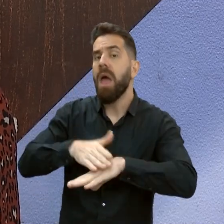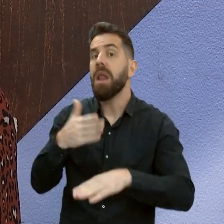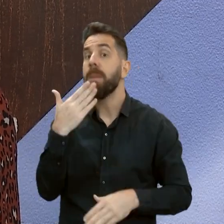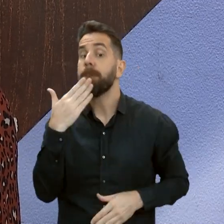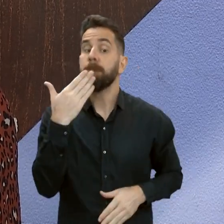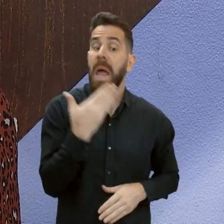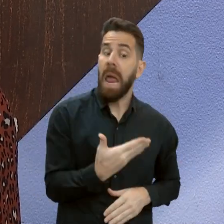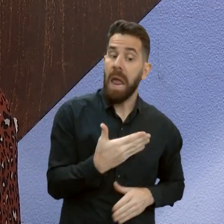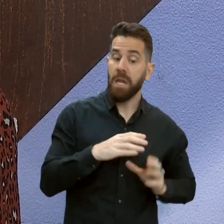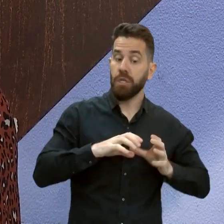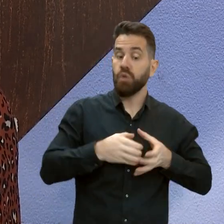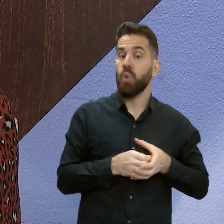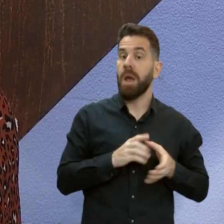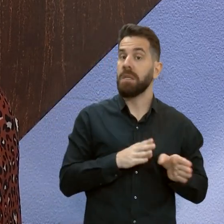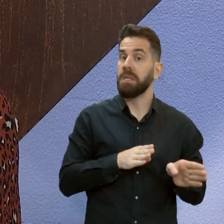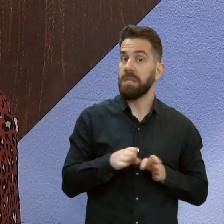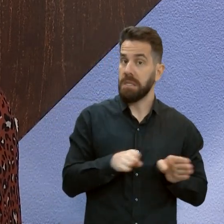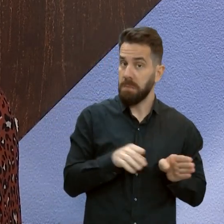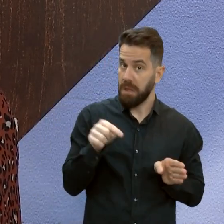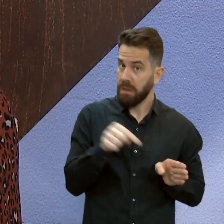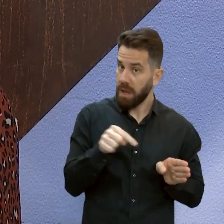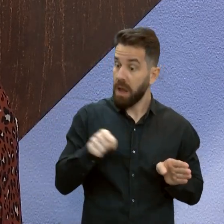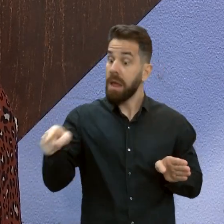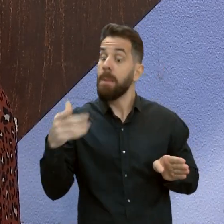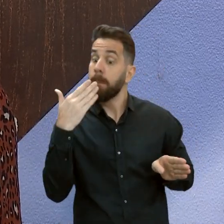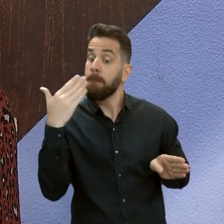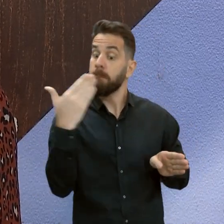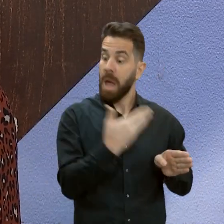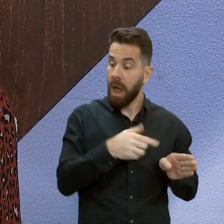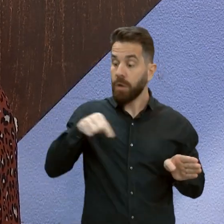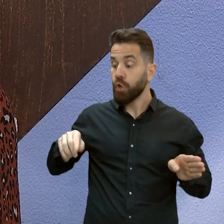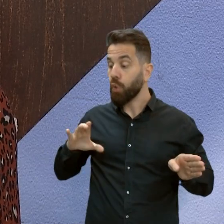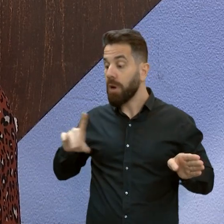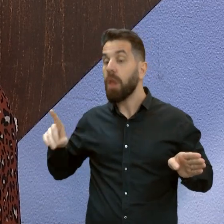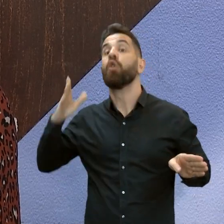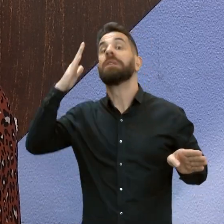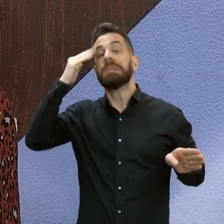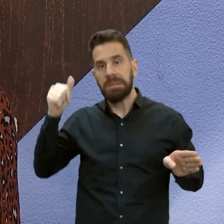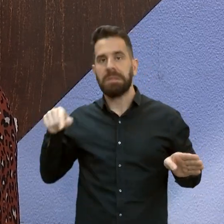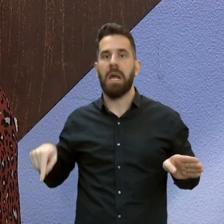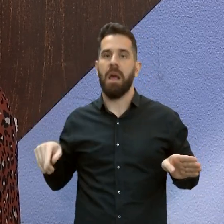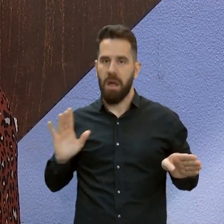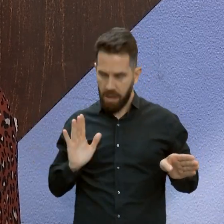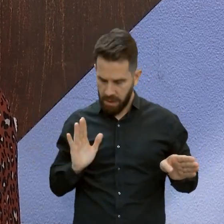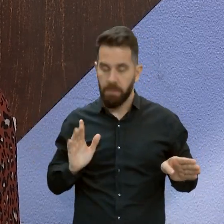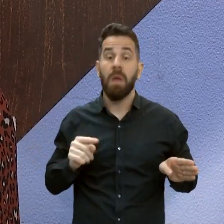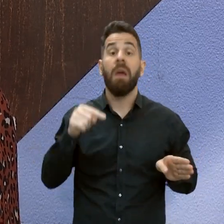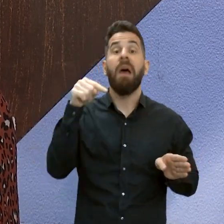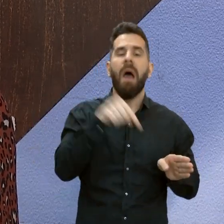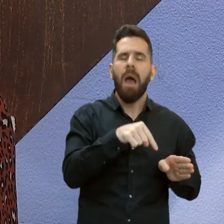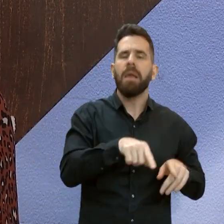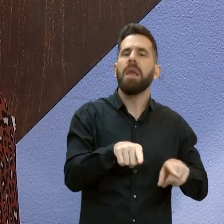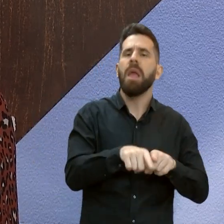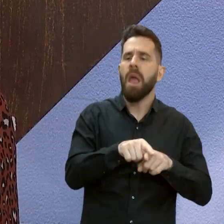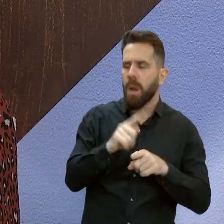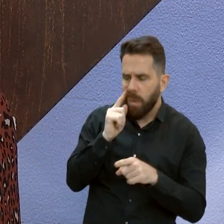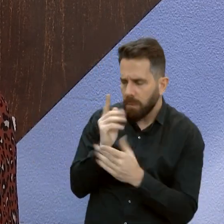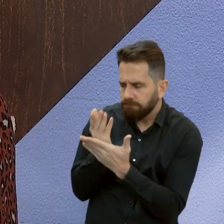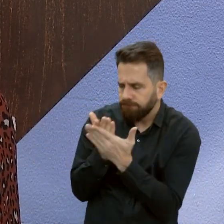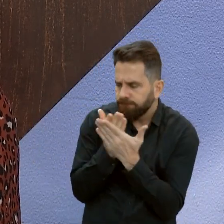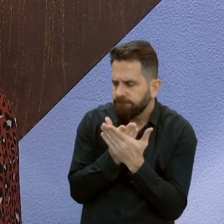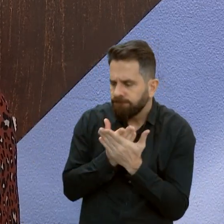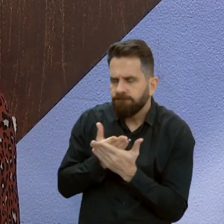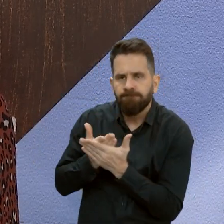e nós começamos então com um estudo de caso. É onde ele terá então uma avaliação por uma